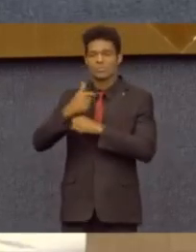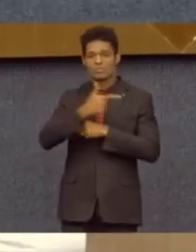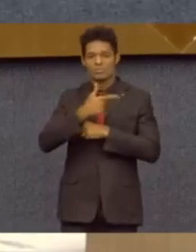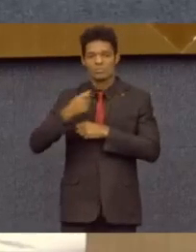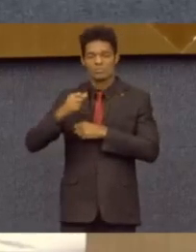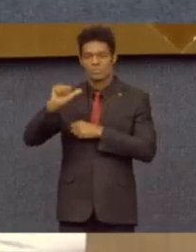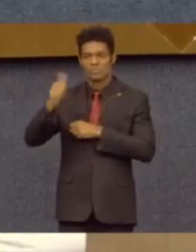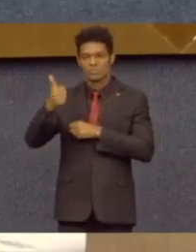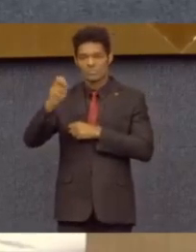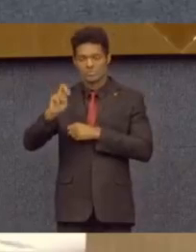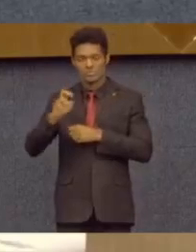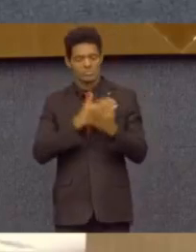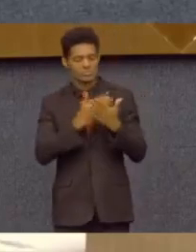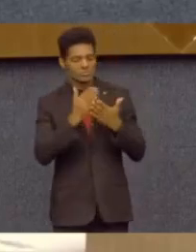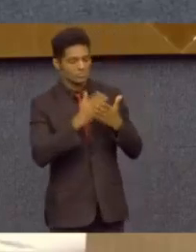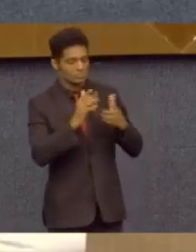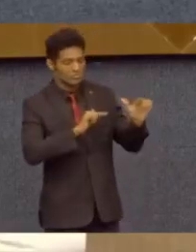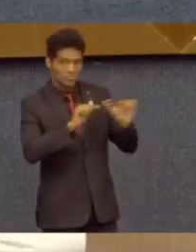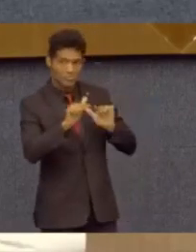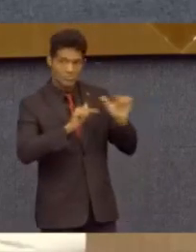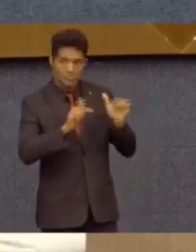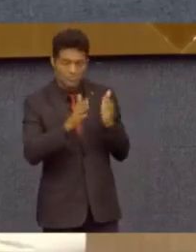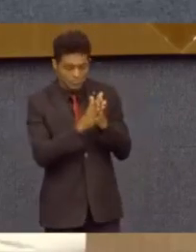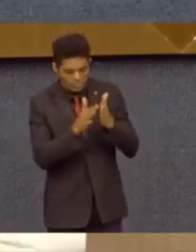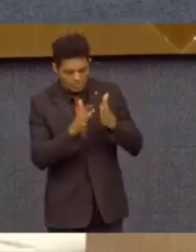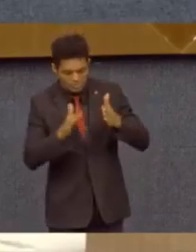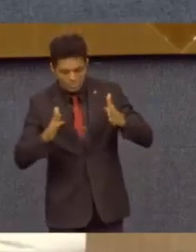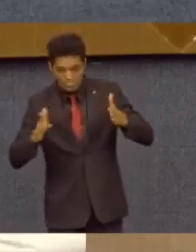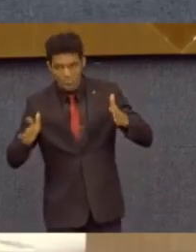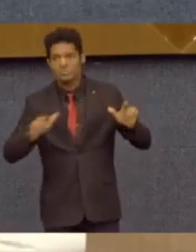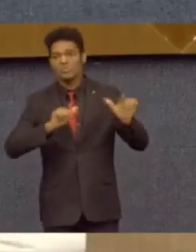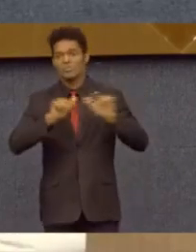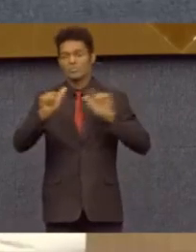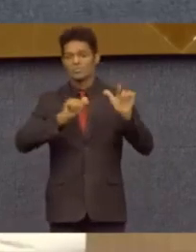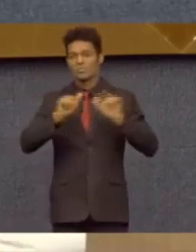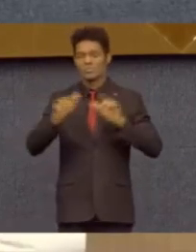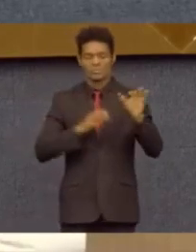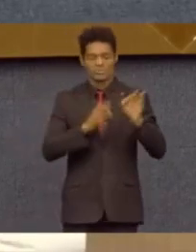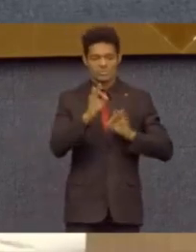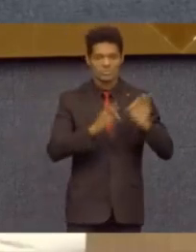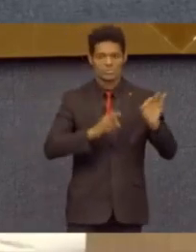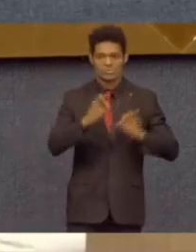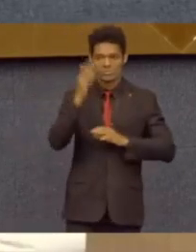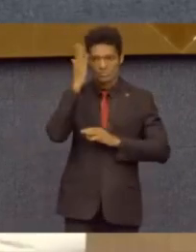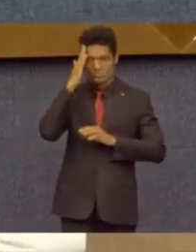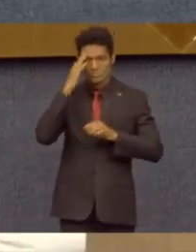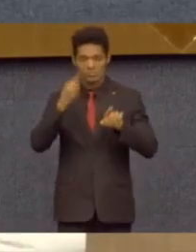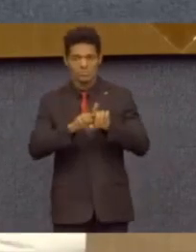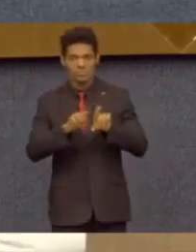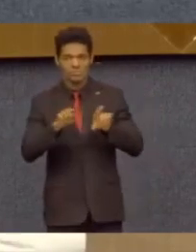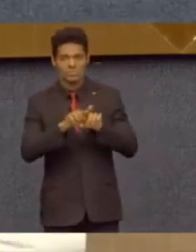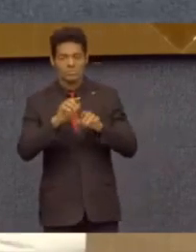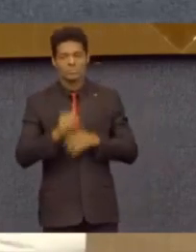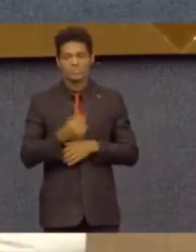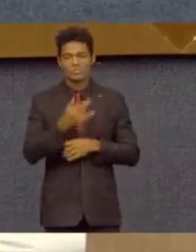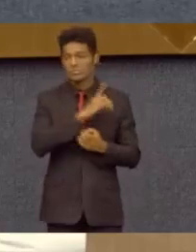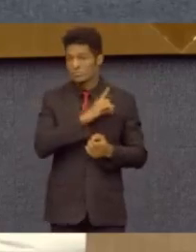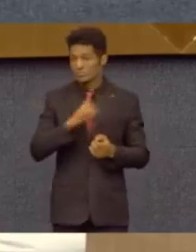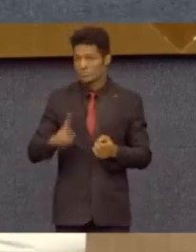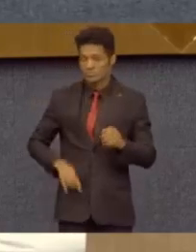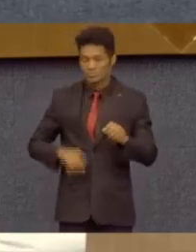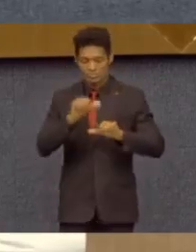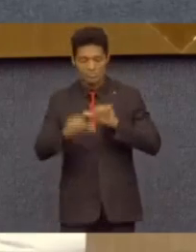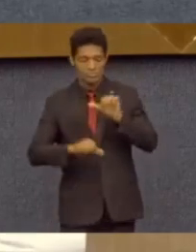e discernimento, foi ordenado diácono em 15 de março de 2023, ao lado do